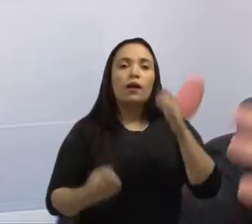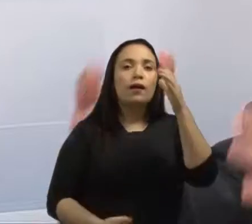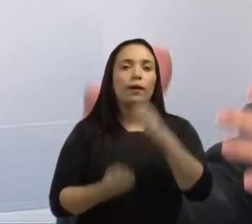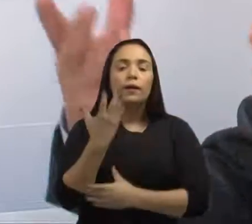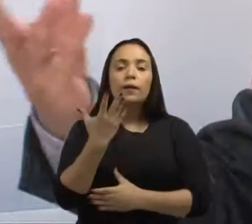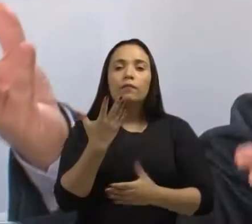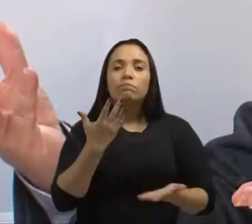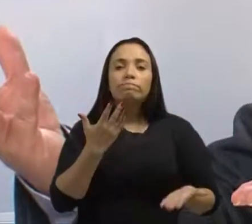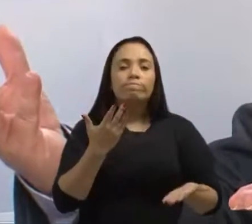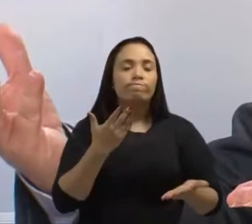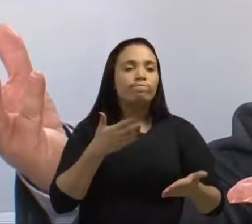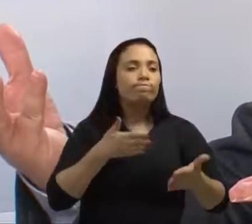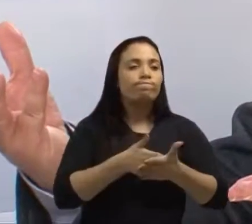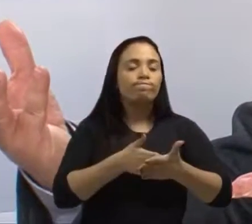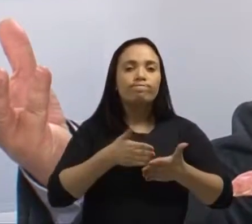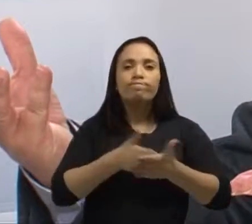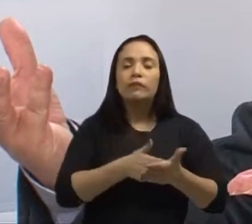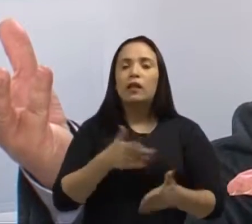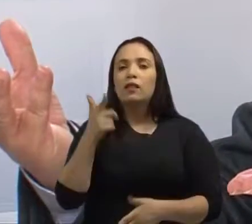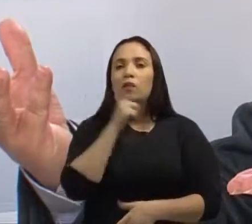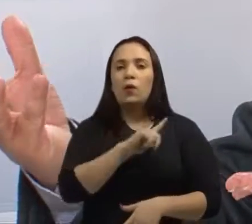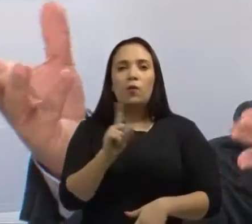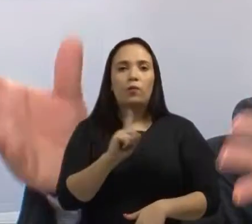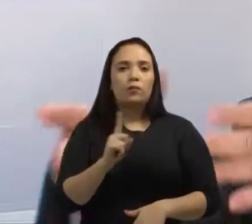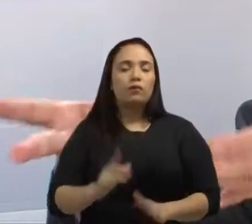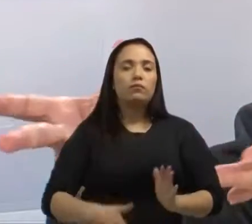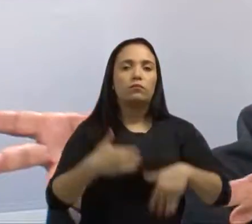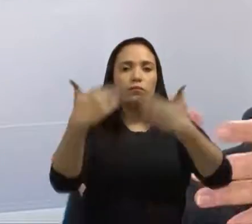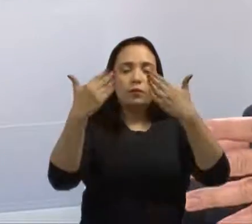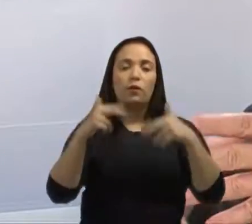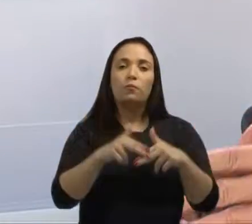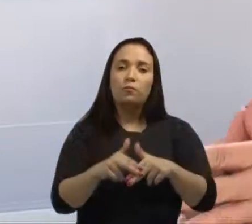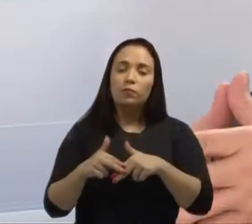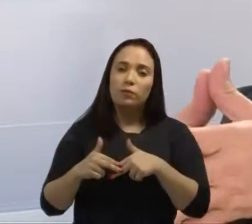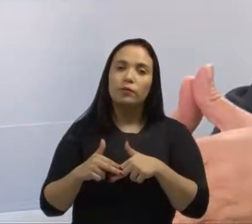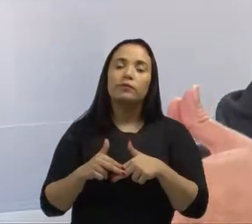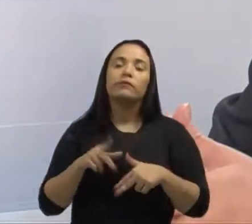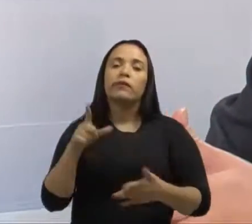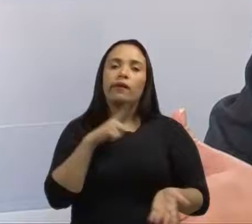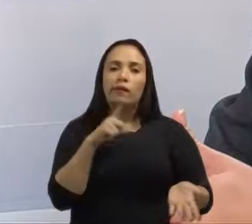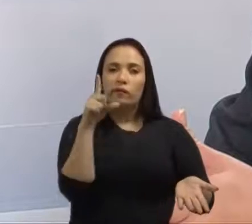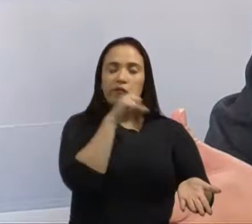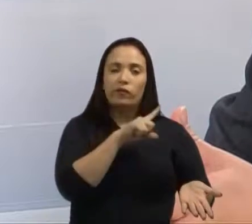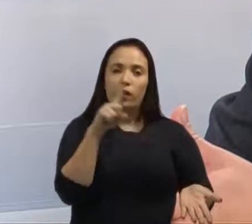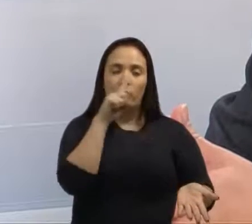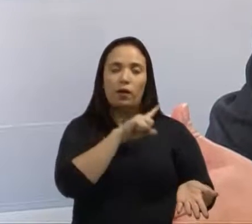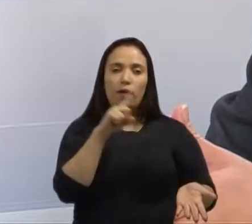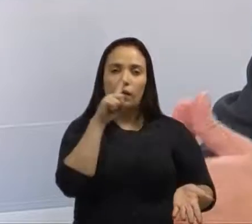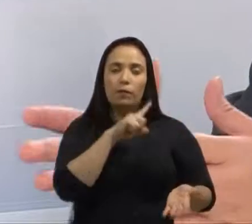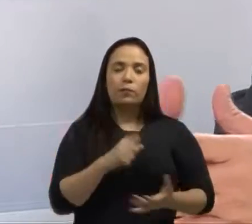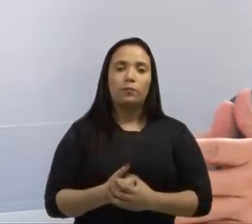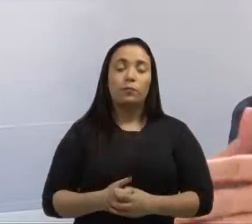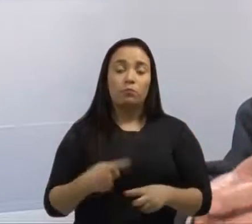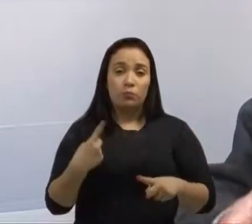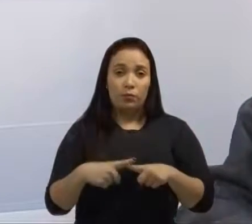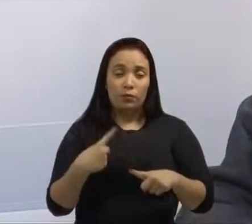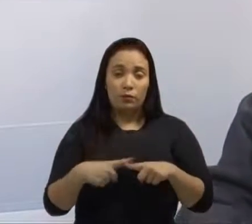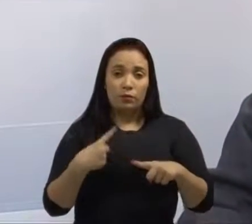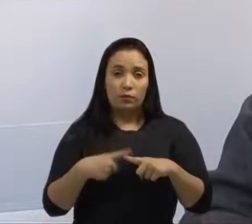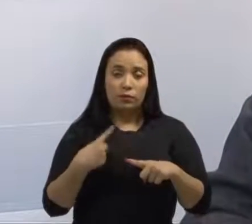conseguem chegar ao grande público. Aí eu digo que a área de comunicação tem falhado muito. Porque é o